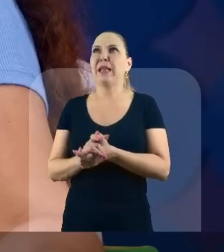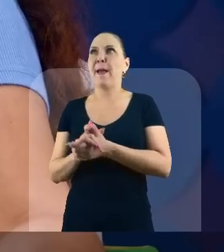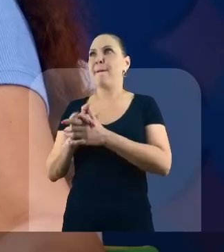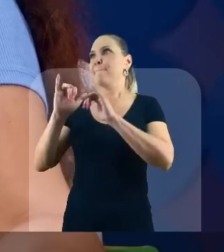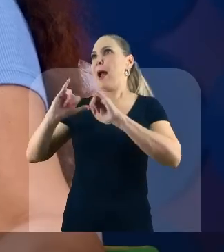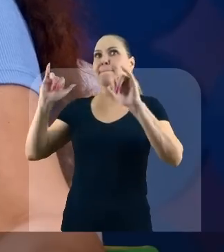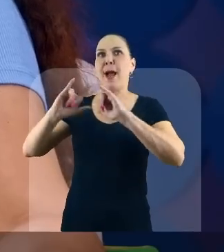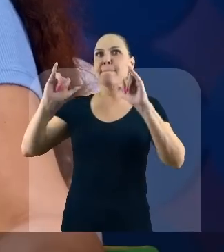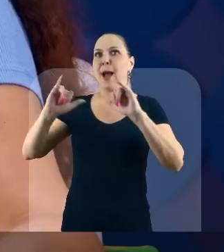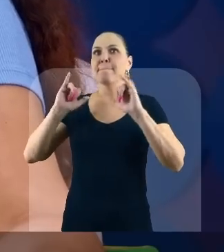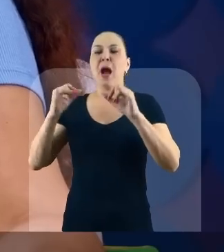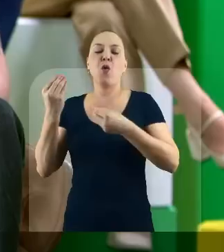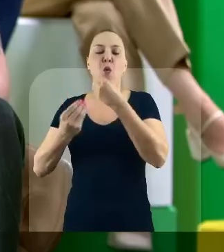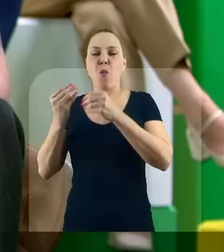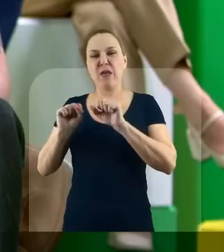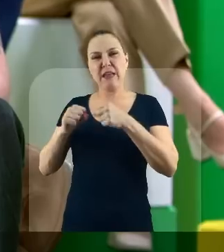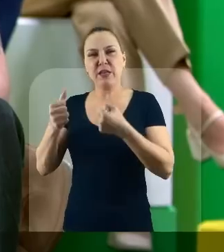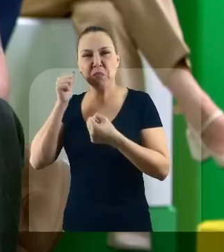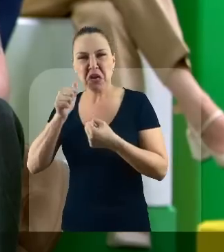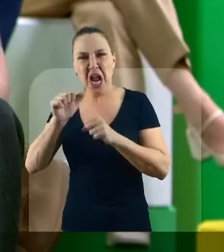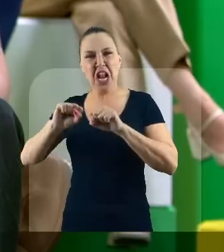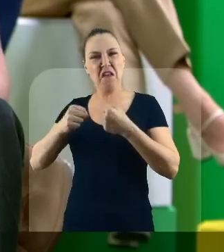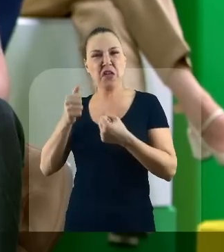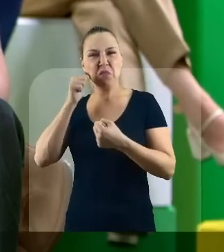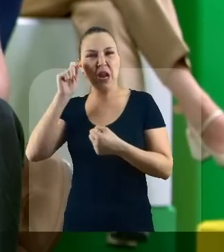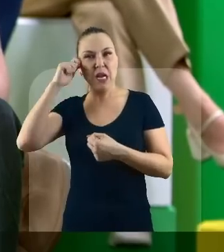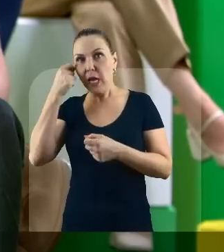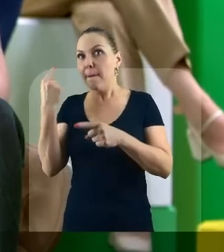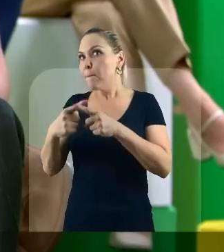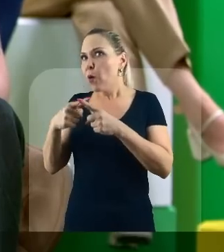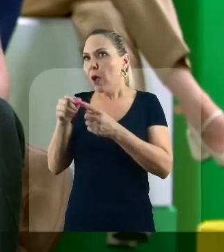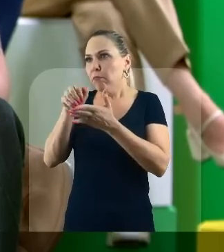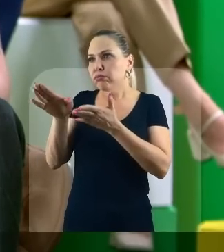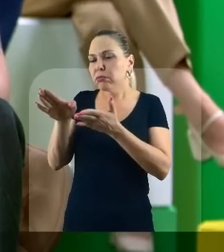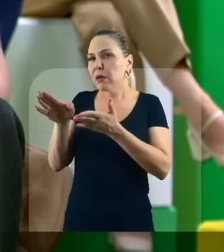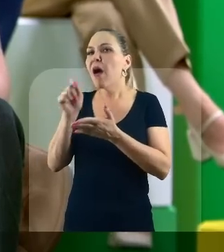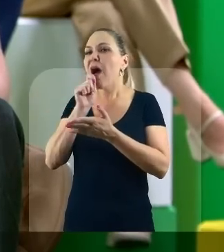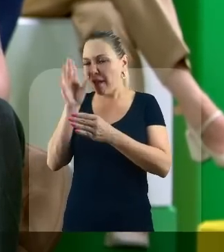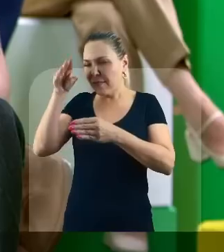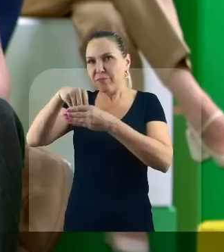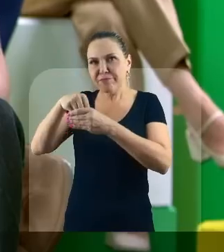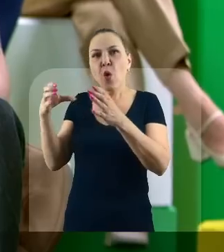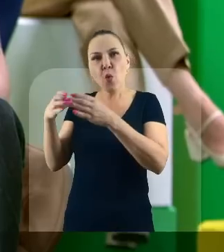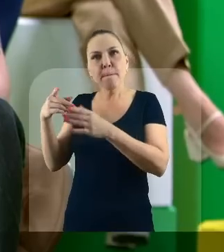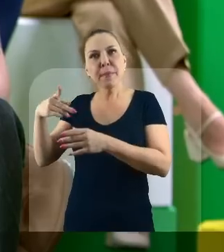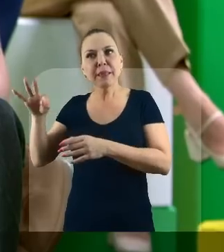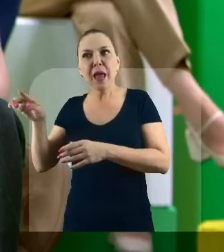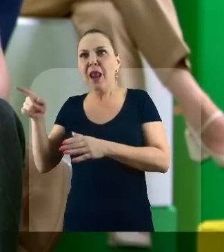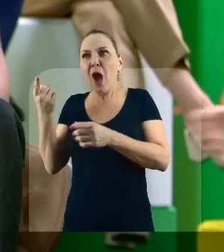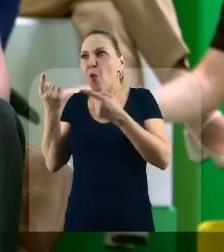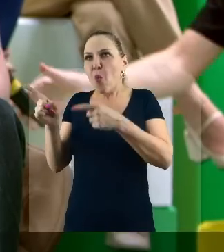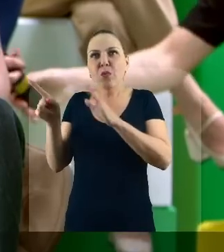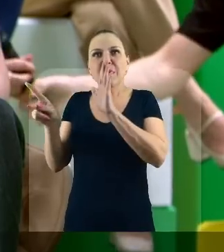que eles defendem a mulher, eles defendem principalmente as mulheres negras. Então, por que não? Por que ela ainda faz parte, né? Ela fez algo